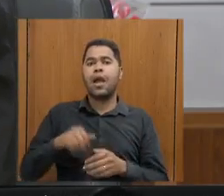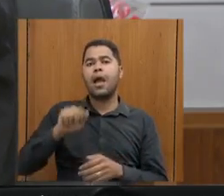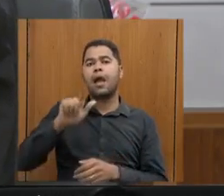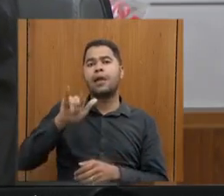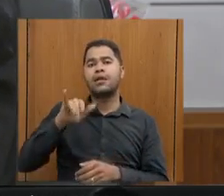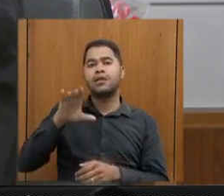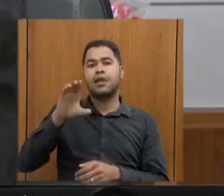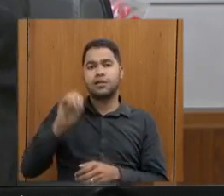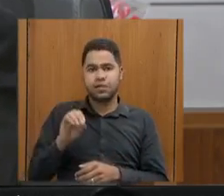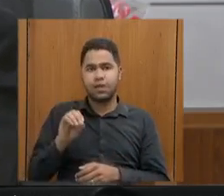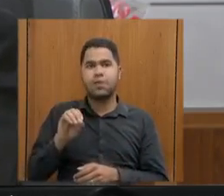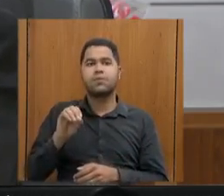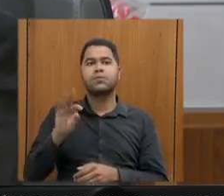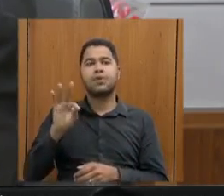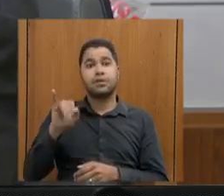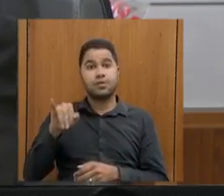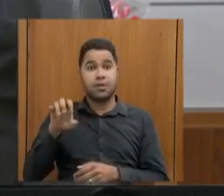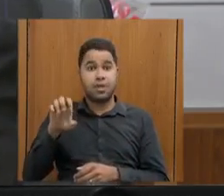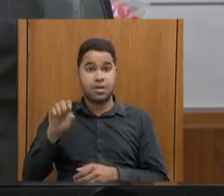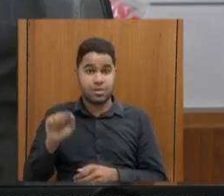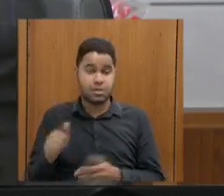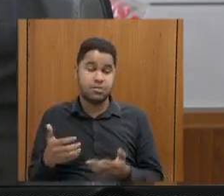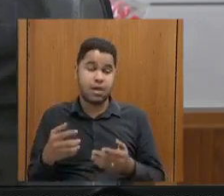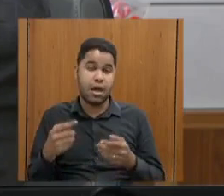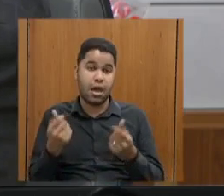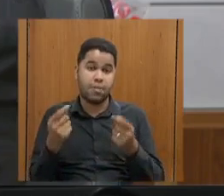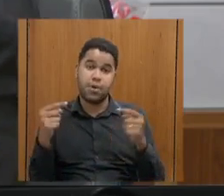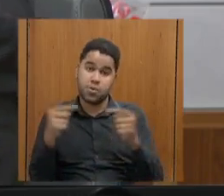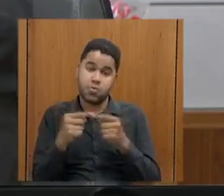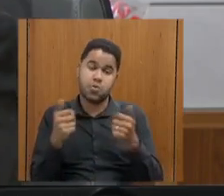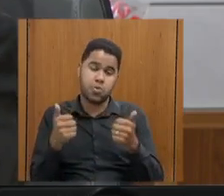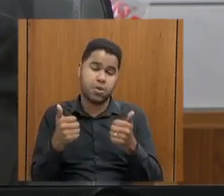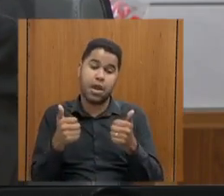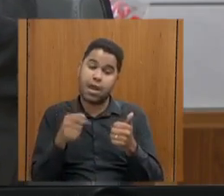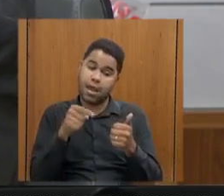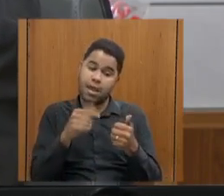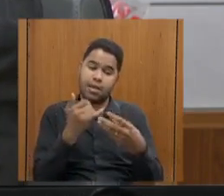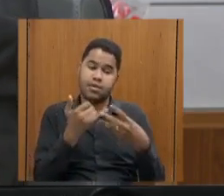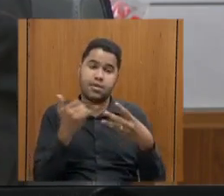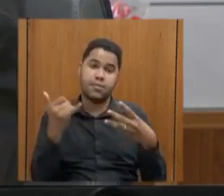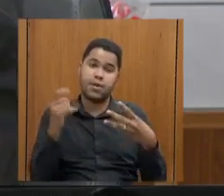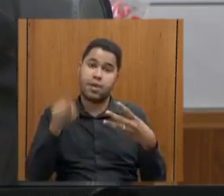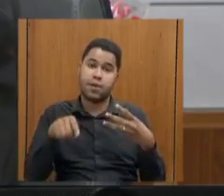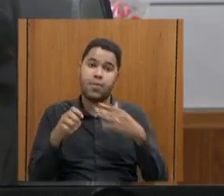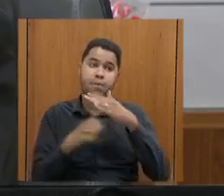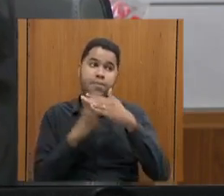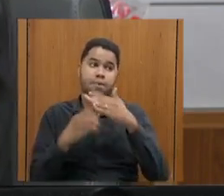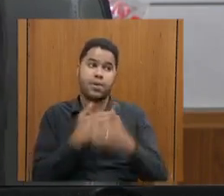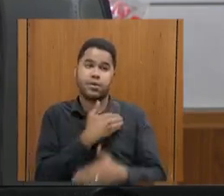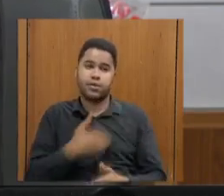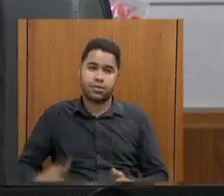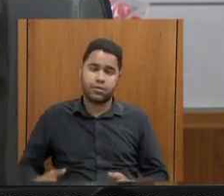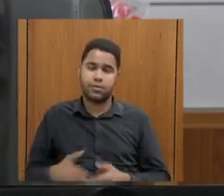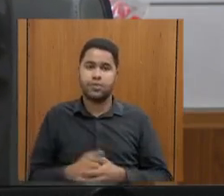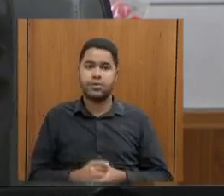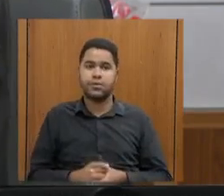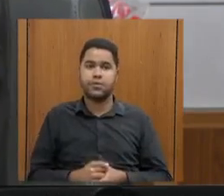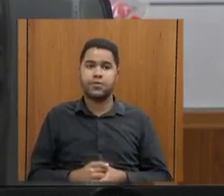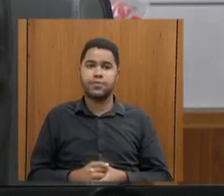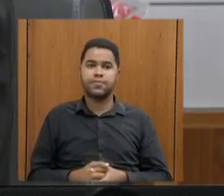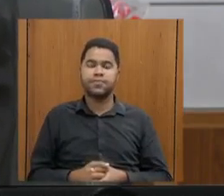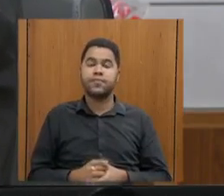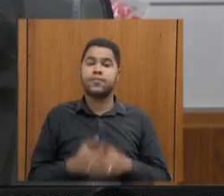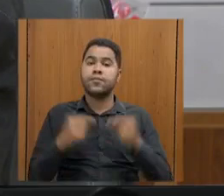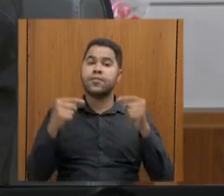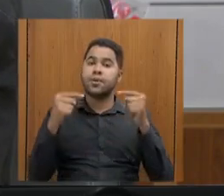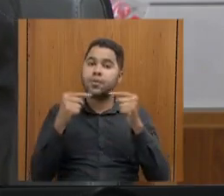eu sou favorável a preço a reta é para fortalecer a semente vamos estatal aqui no estado Então eu acho que